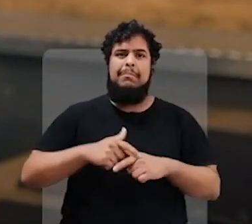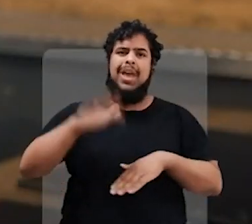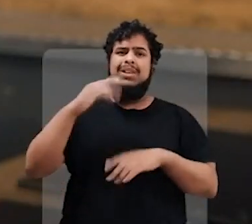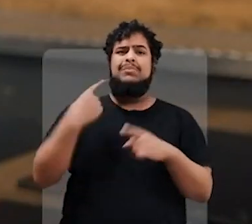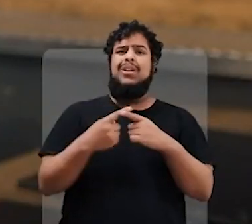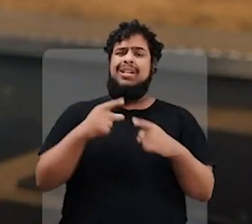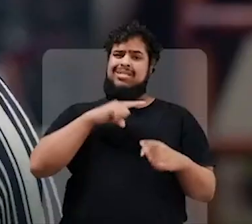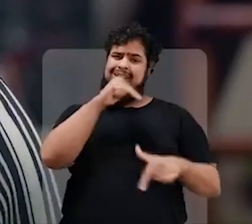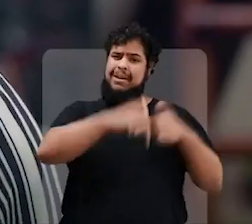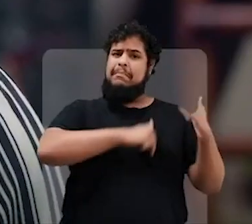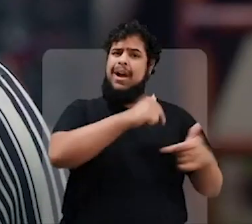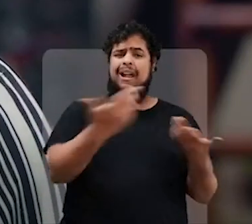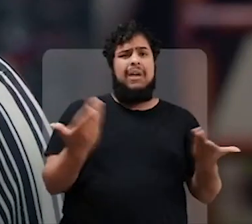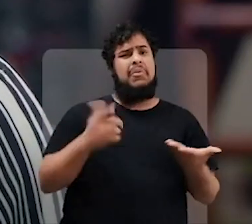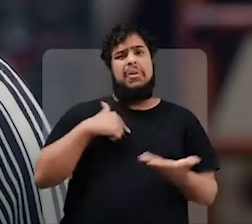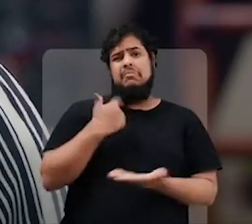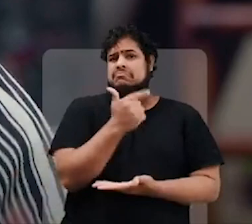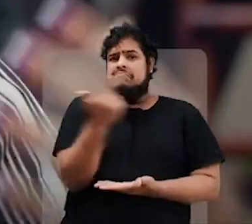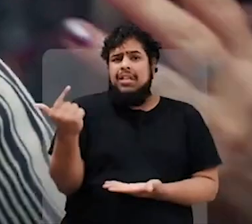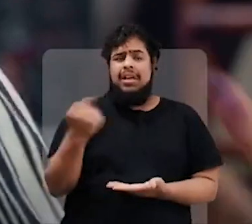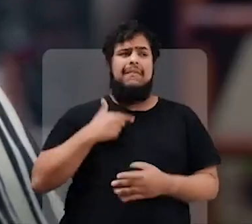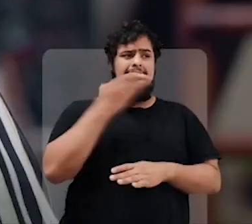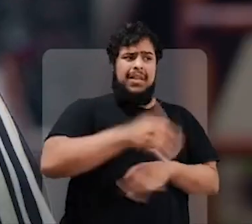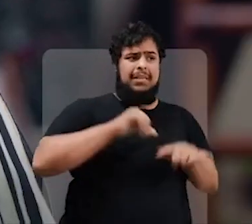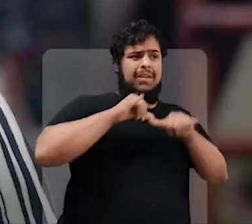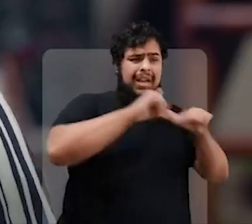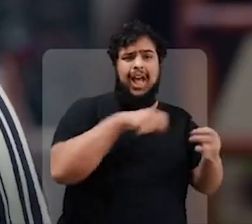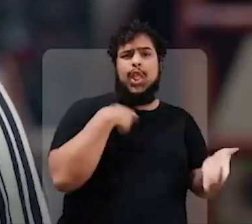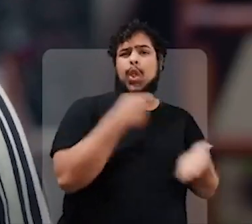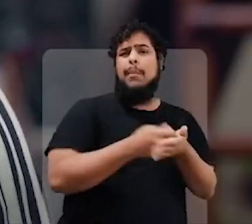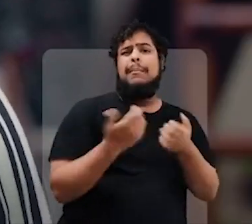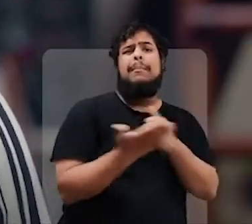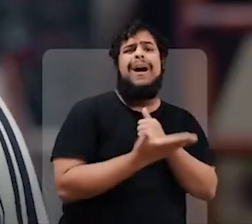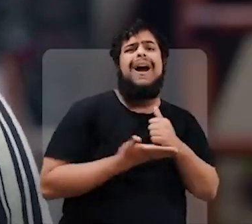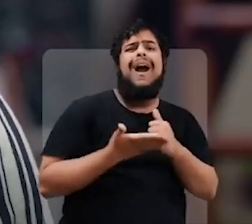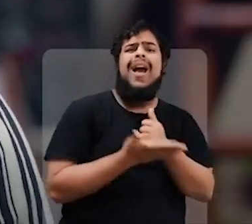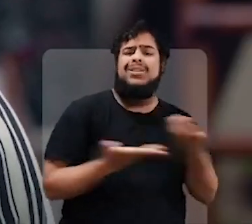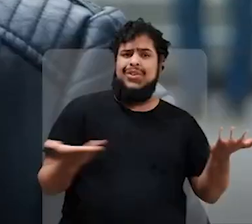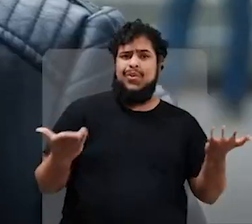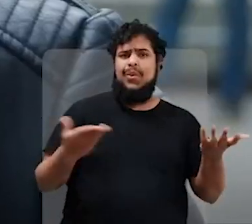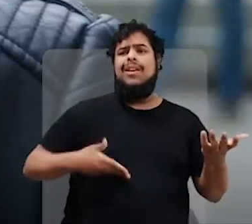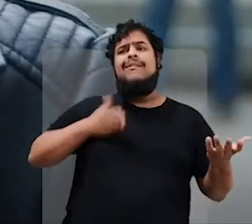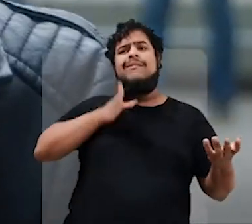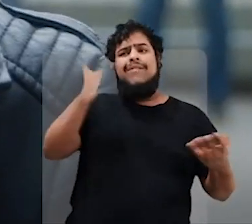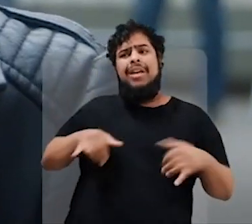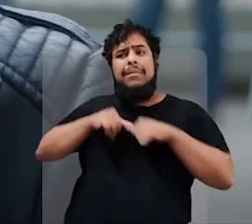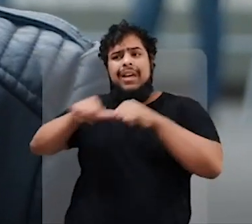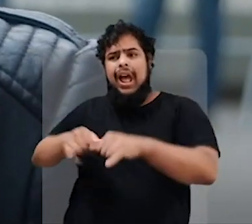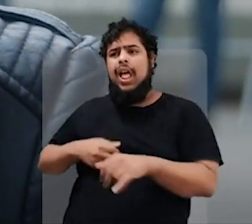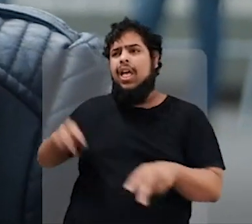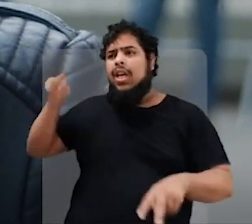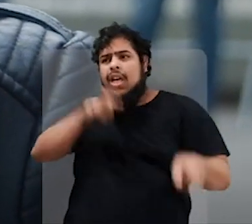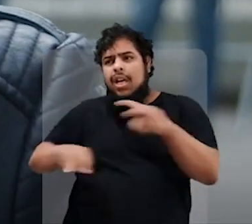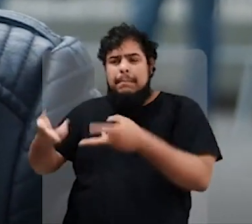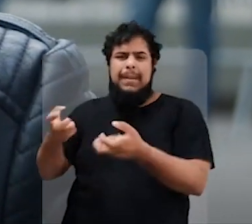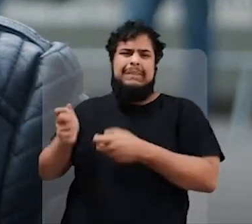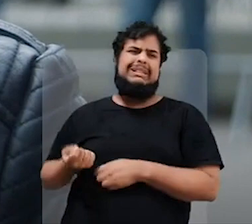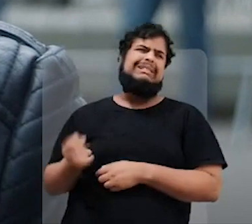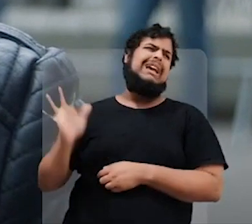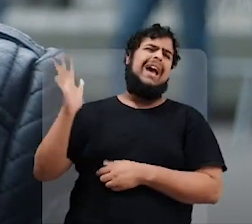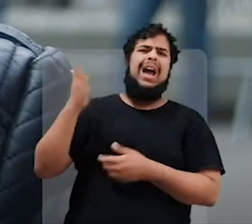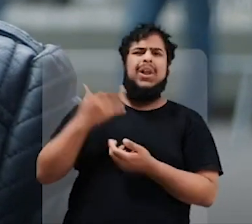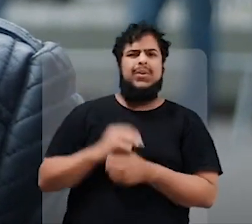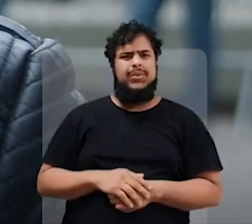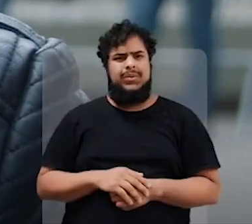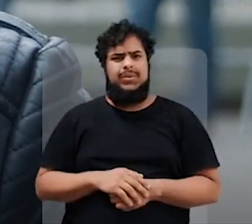as pessoas estavam empregadas. A gente não tem mais isso. A gente vai no mercado, a gente compra o básico. Cada vez que você entra no supermercado, você